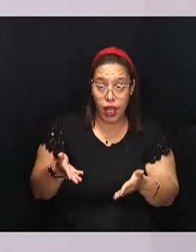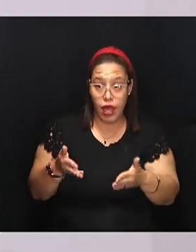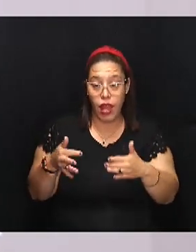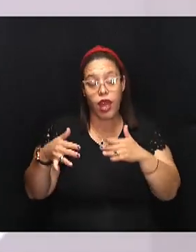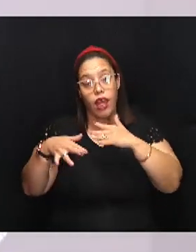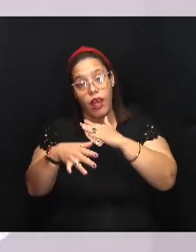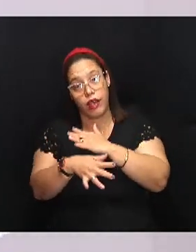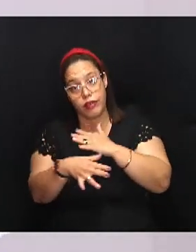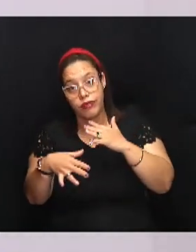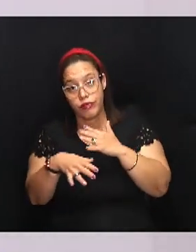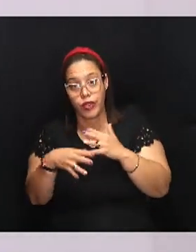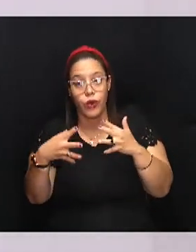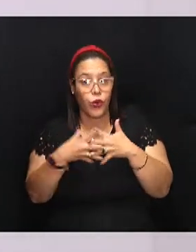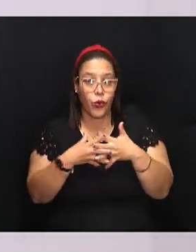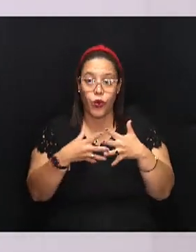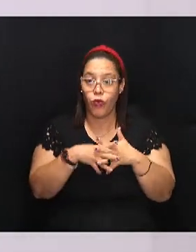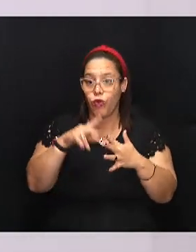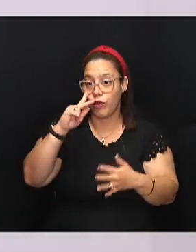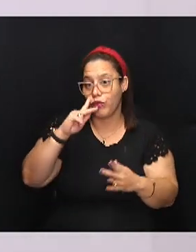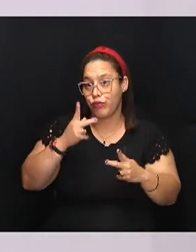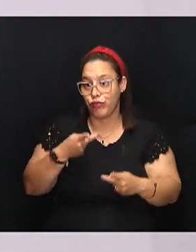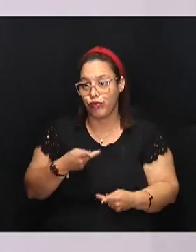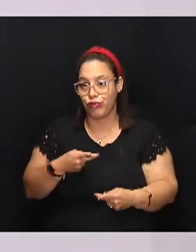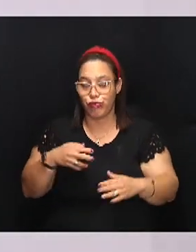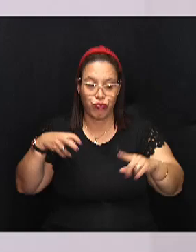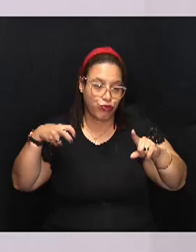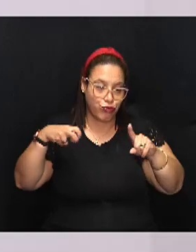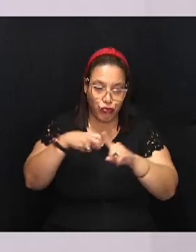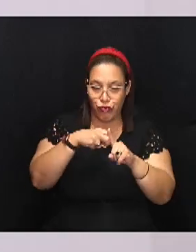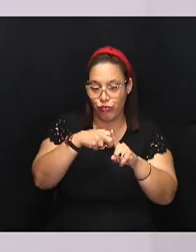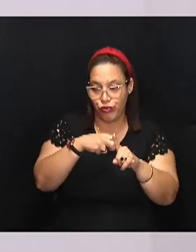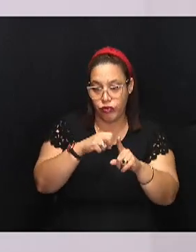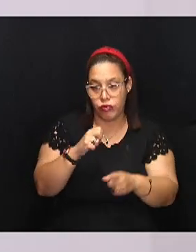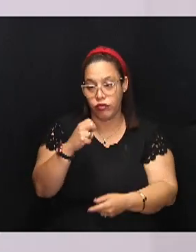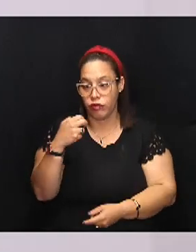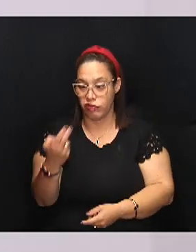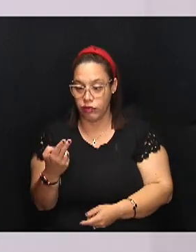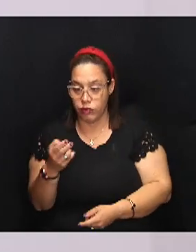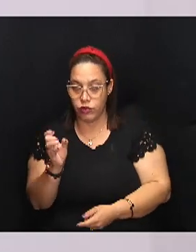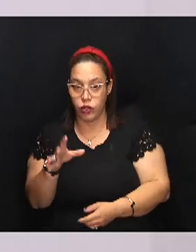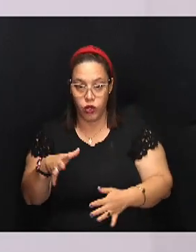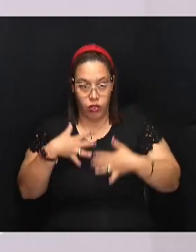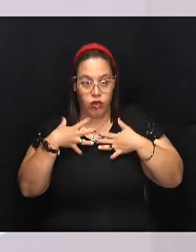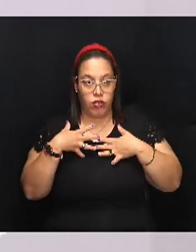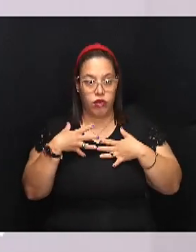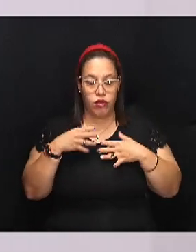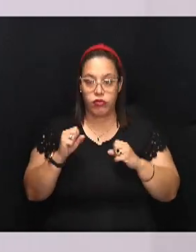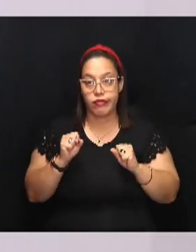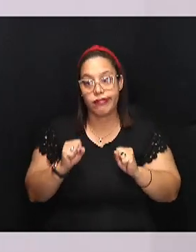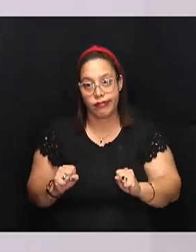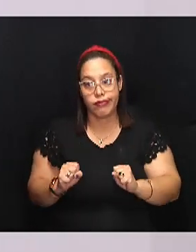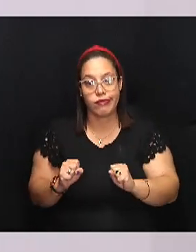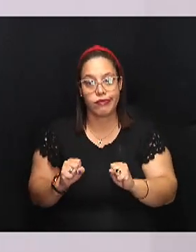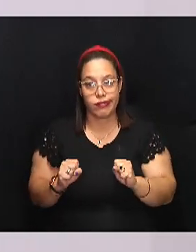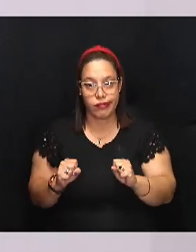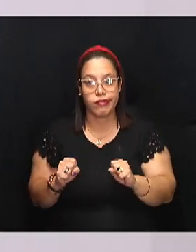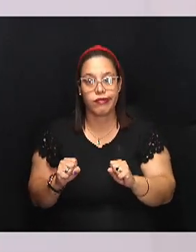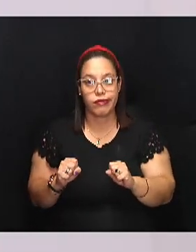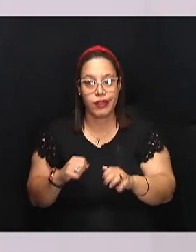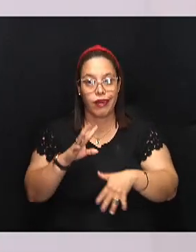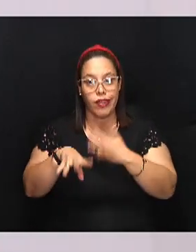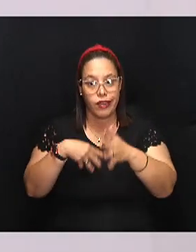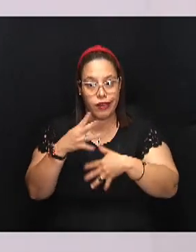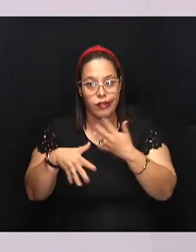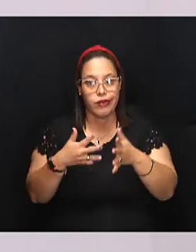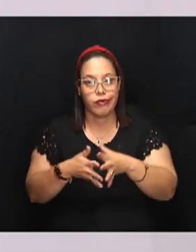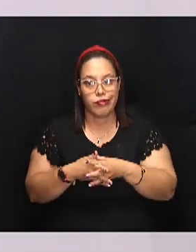pode se envolver em conflito com as pessoas, seja atropelamento, ou mesmo que seja só assustando alguém, já pode causar aí uma bagunça. Às